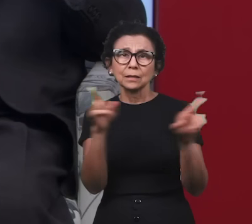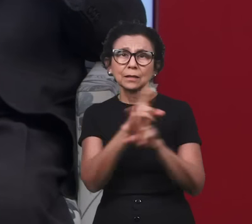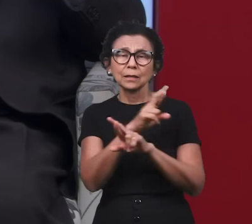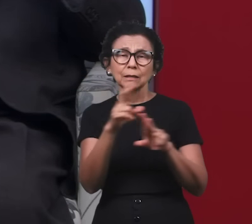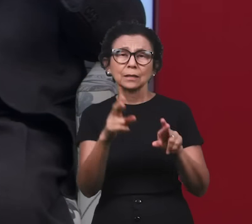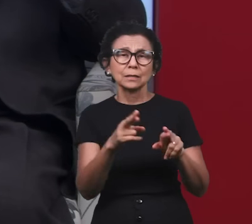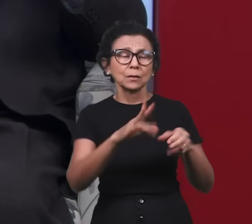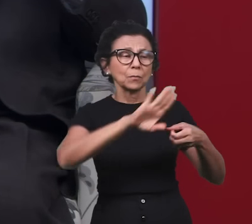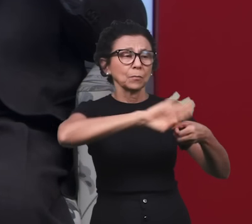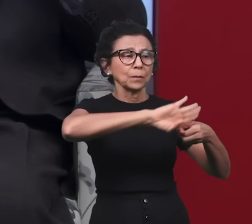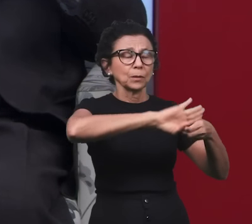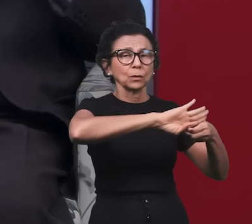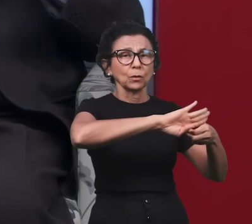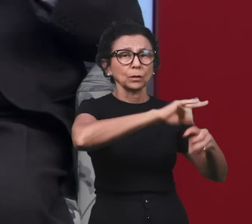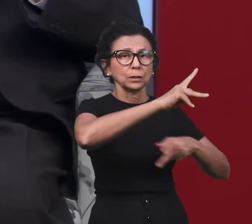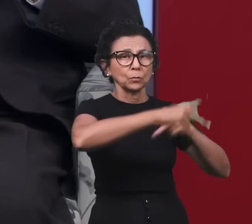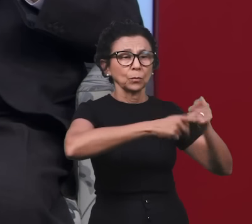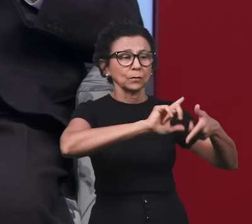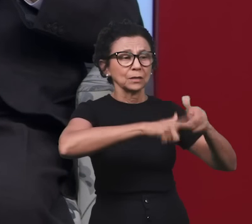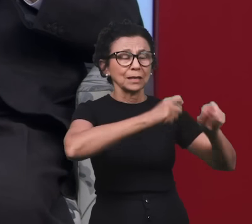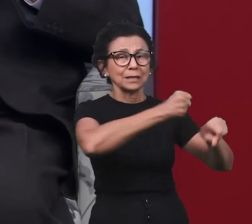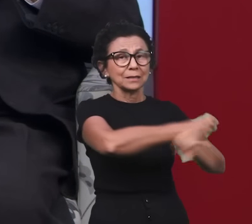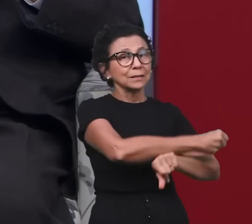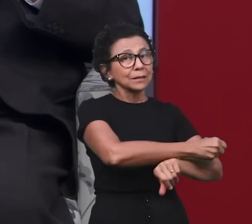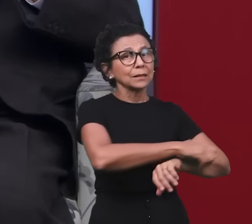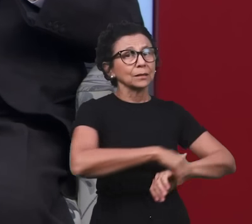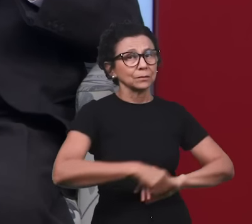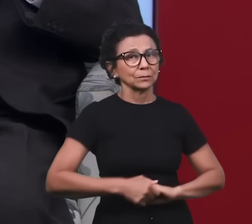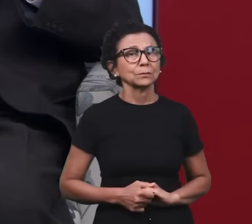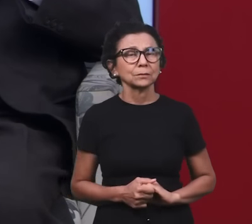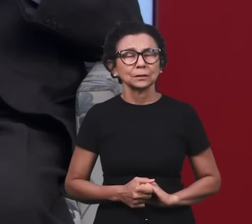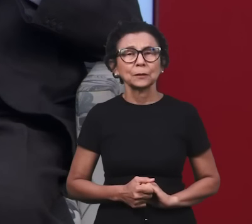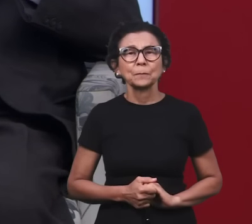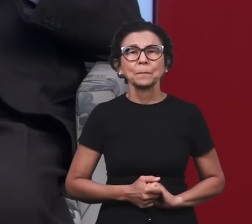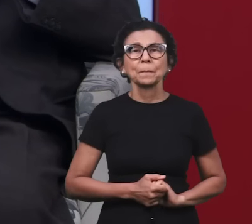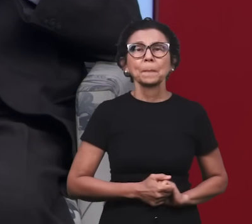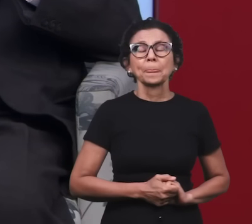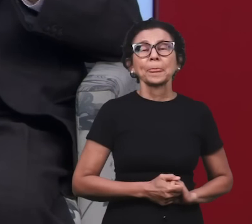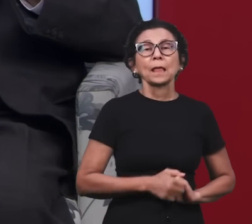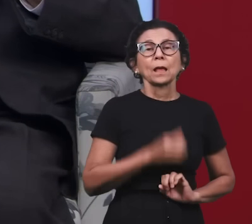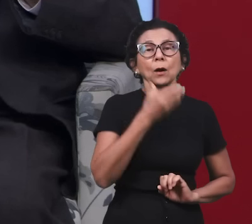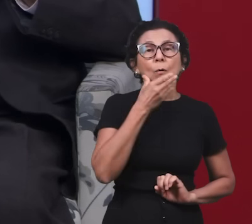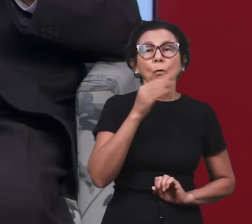irmãos, nós estamos falando de Daniel, que era uma pessoa a quem Deus deu sabedoria,